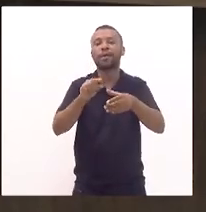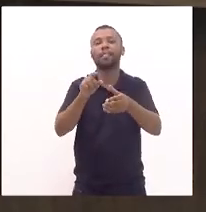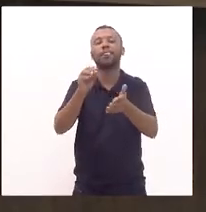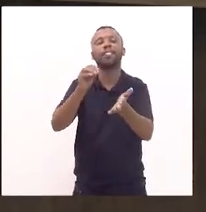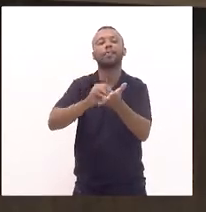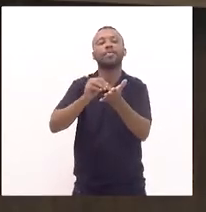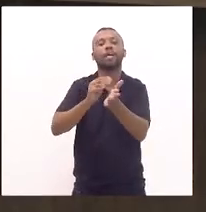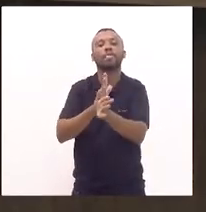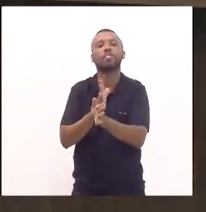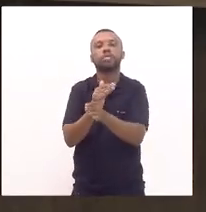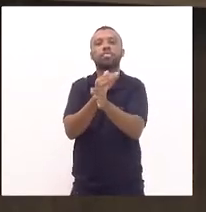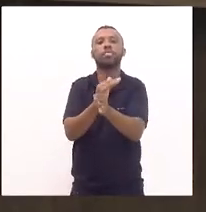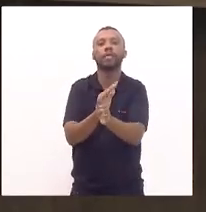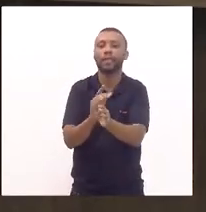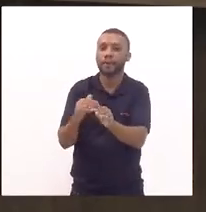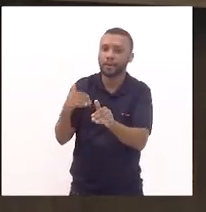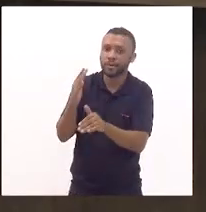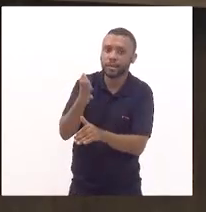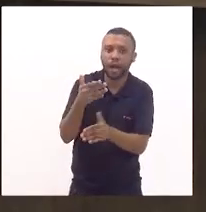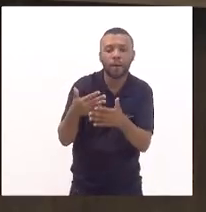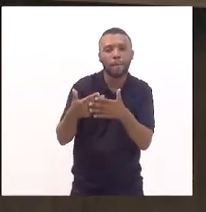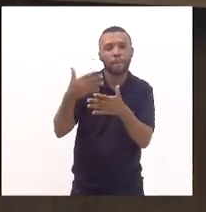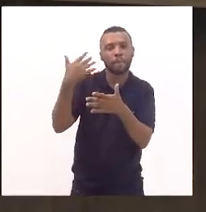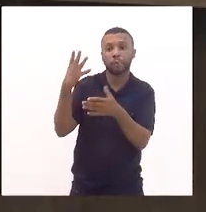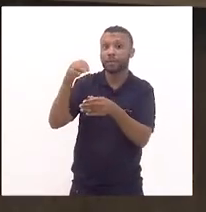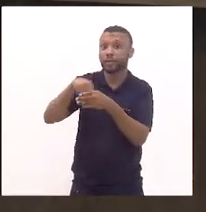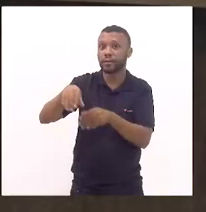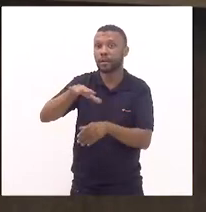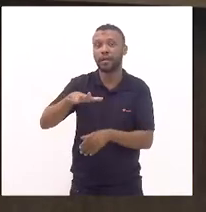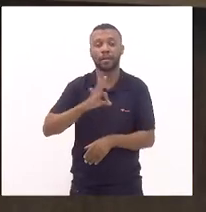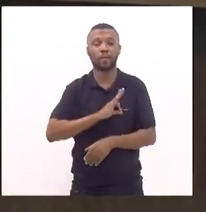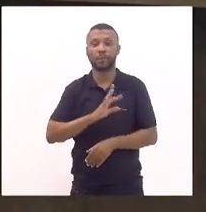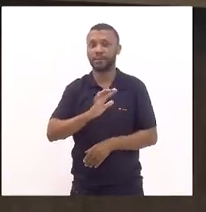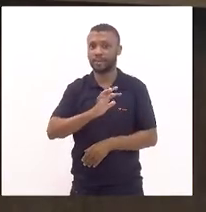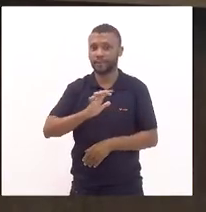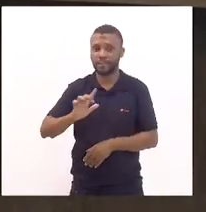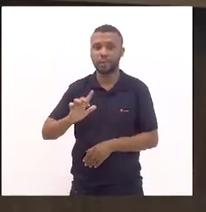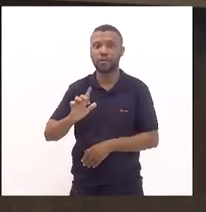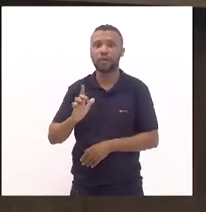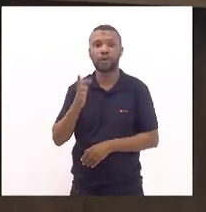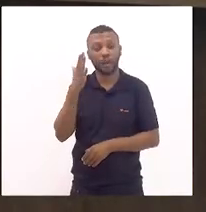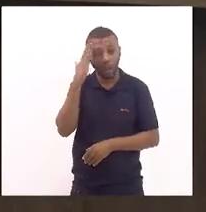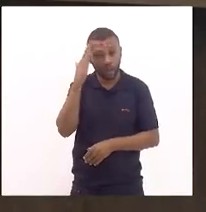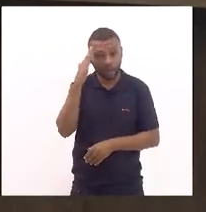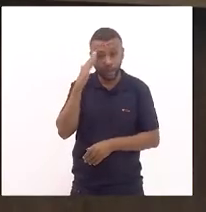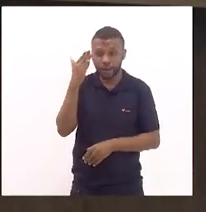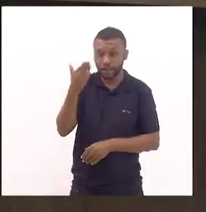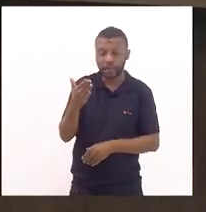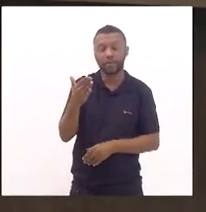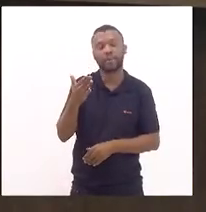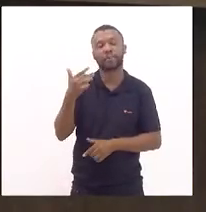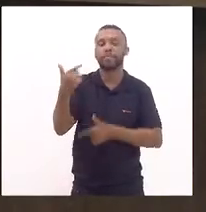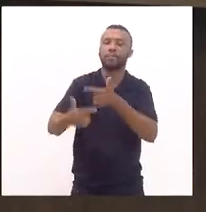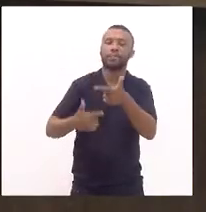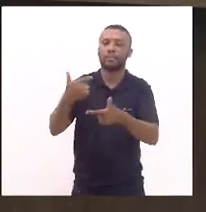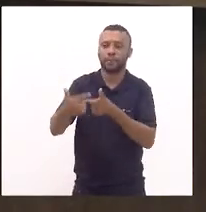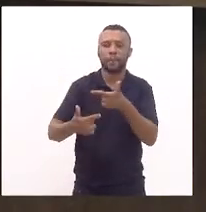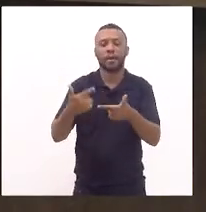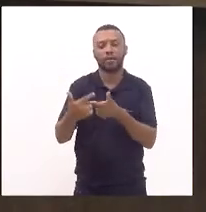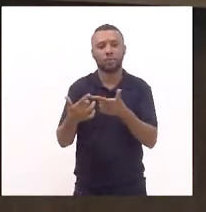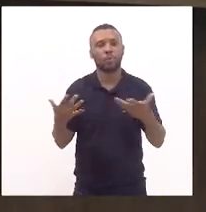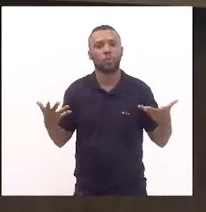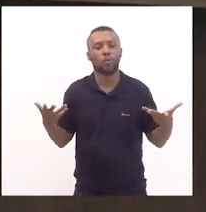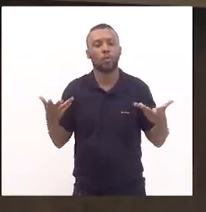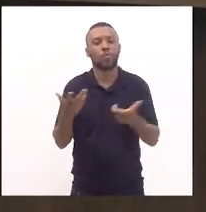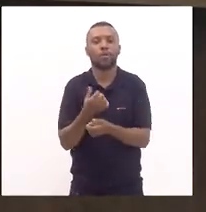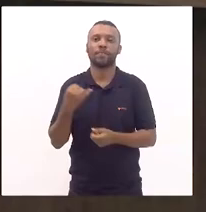e aqueles que já aconteceram da Polícia Civil, e sei que Vossa Excelência também está fazendo um trabalho